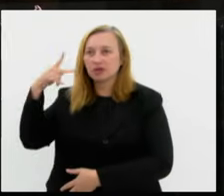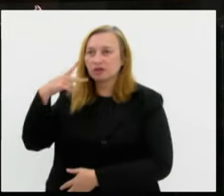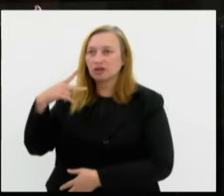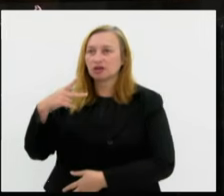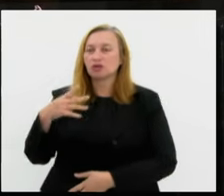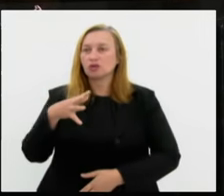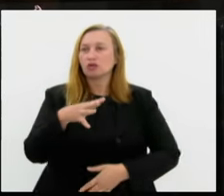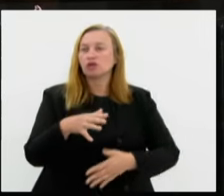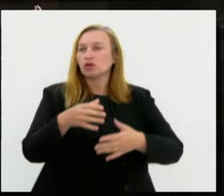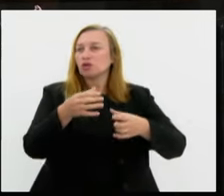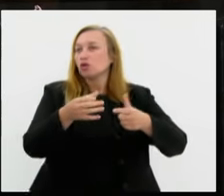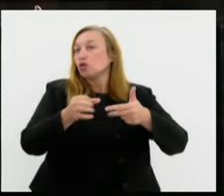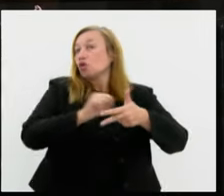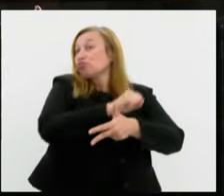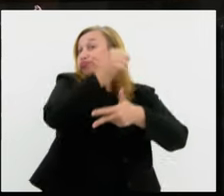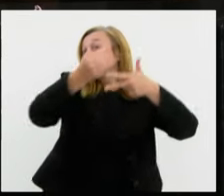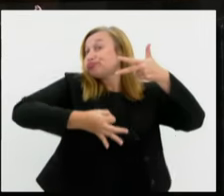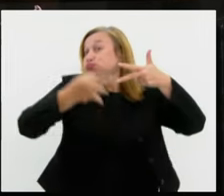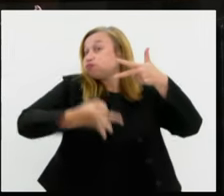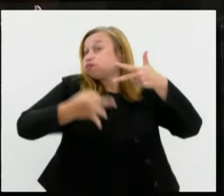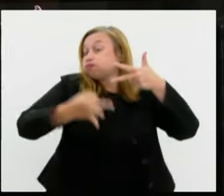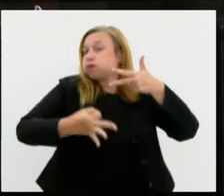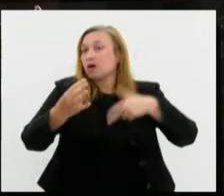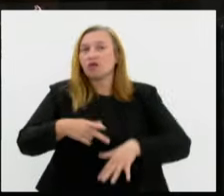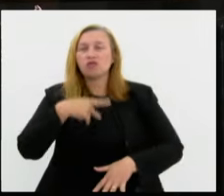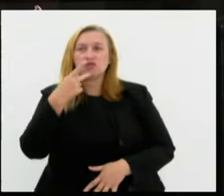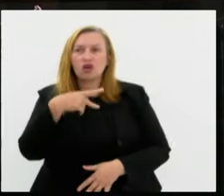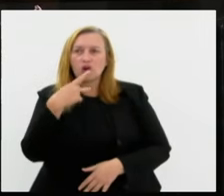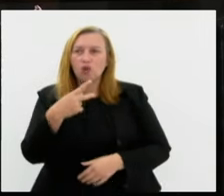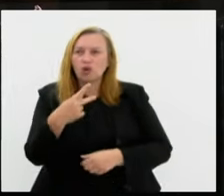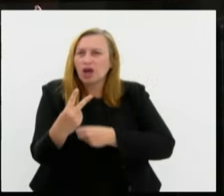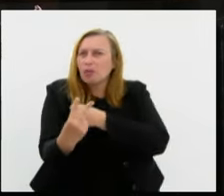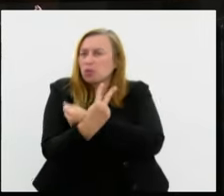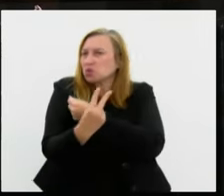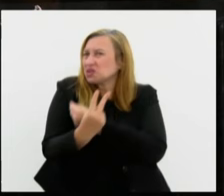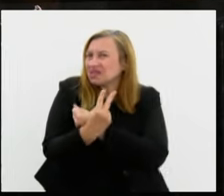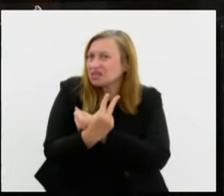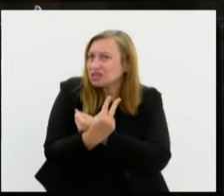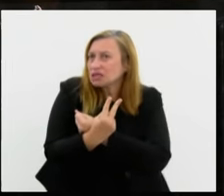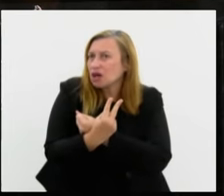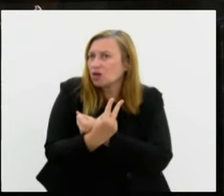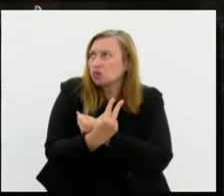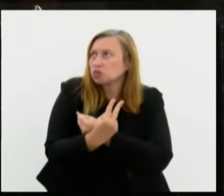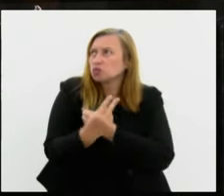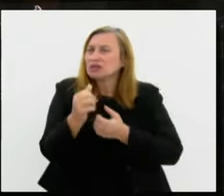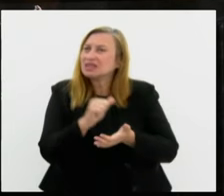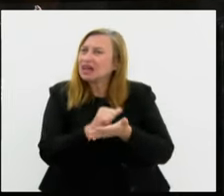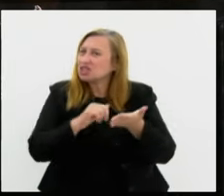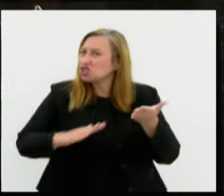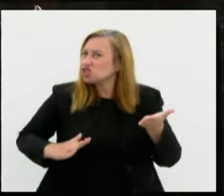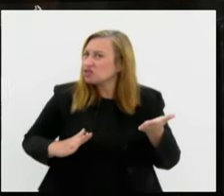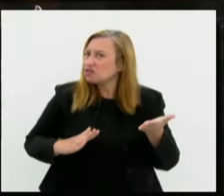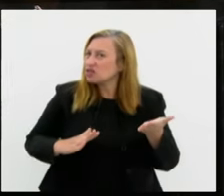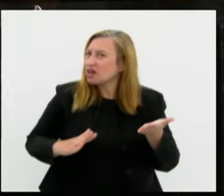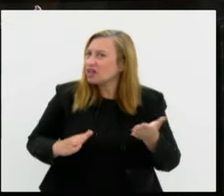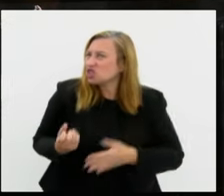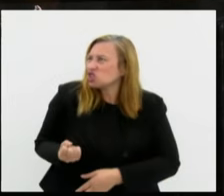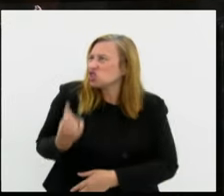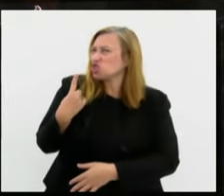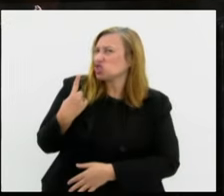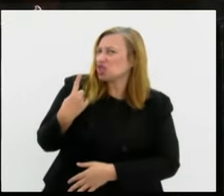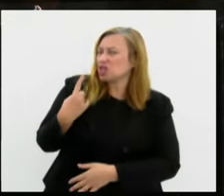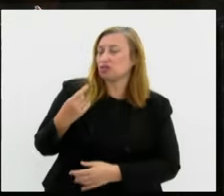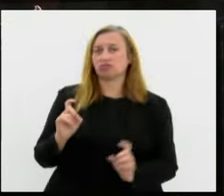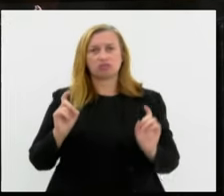jurisprudência dizendo que a imunidade não cobre atividades estranhas ao